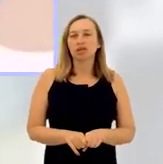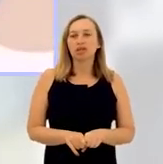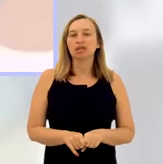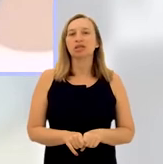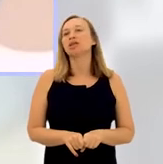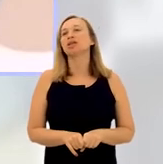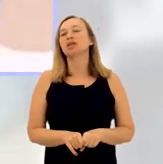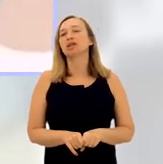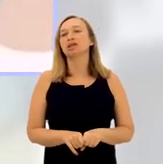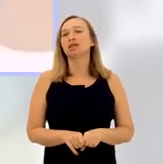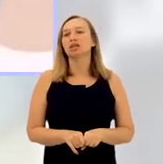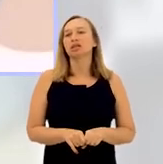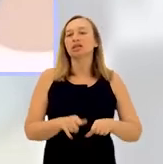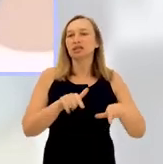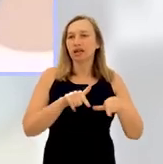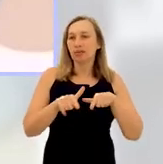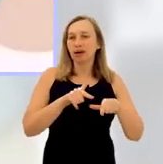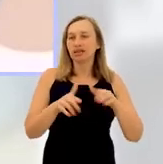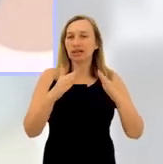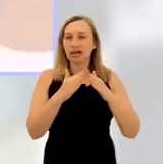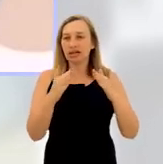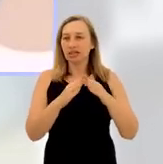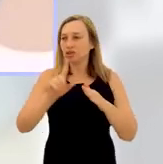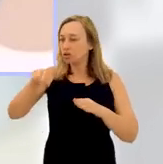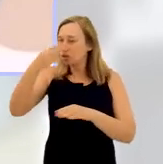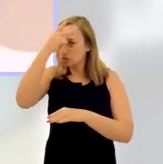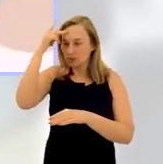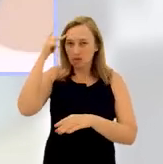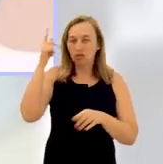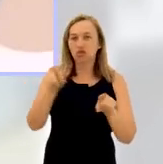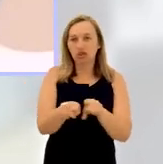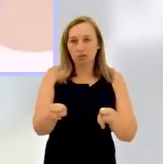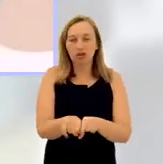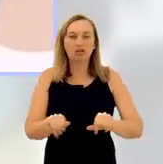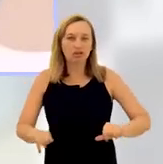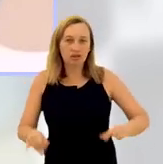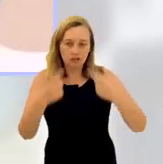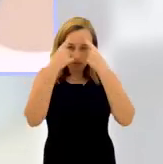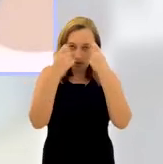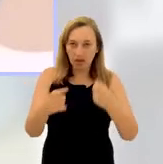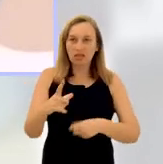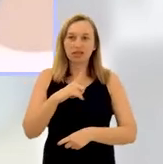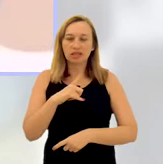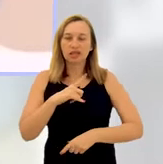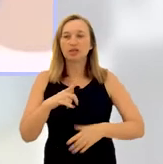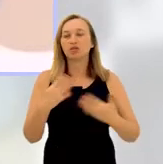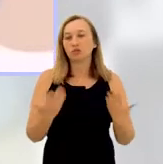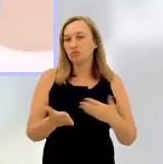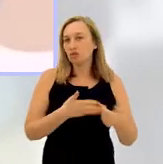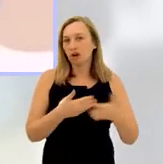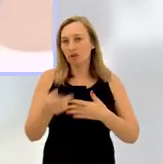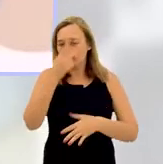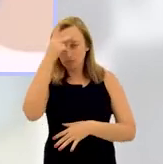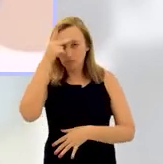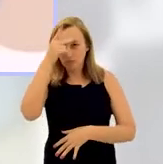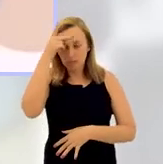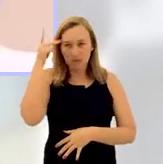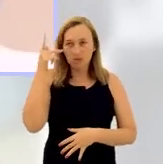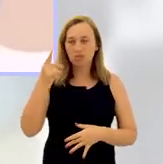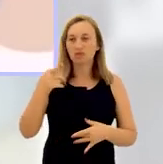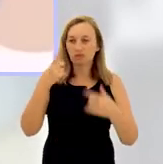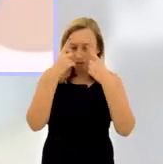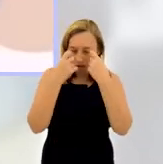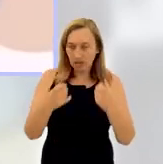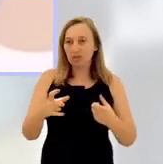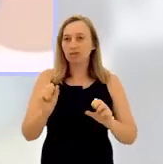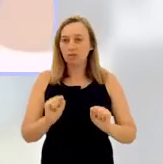né, empregada doméstica também é vítima de violência doméstica, então todas as mulheres estão sujeitas a sofrerem esse tipo de problema. Então a gente queria